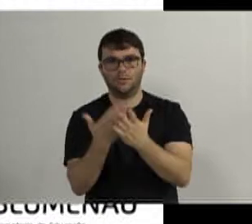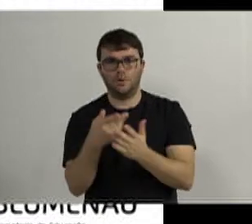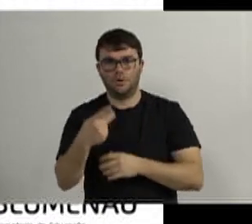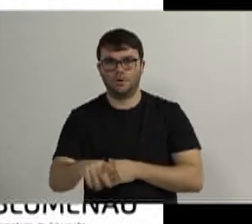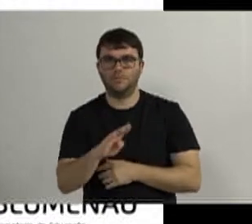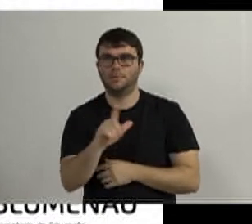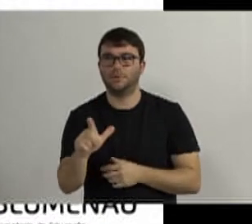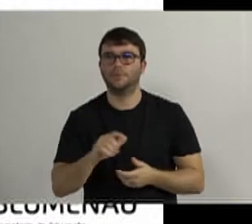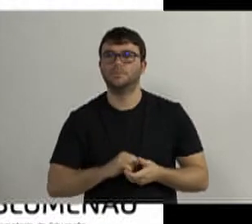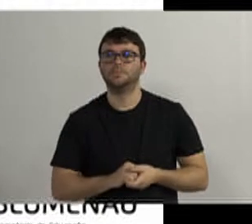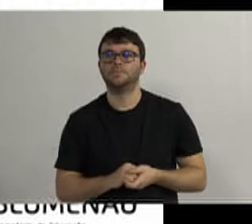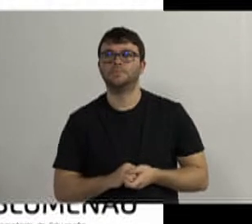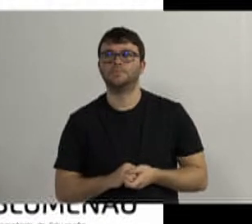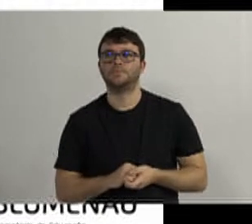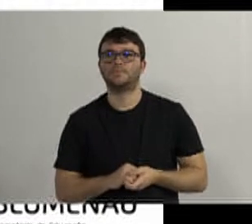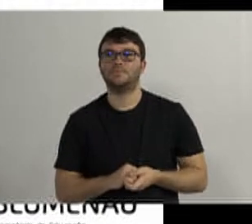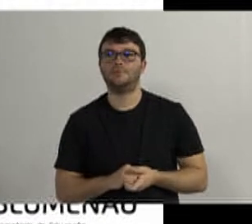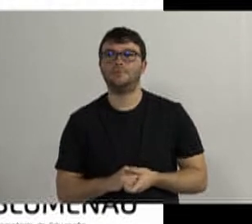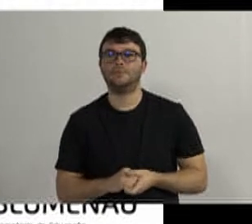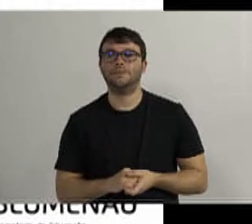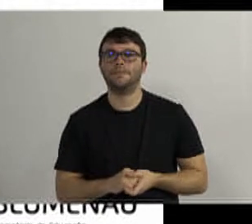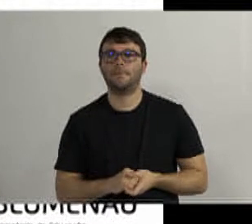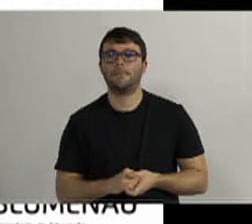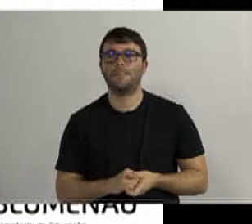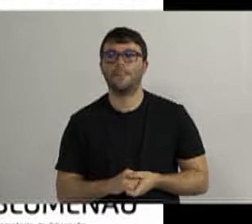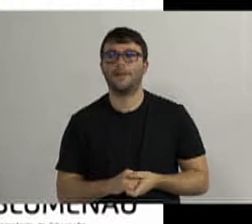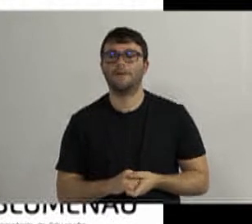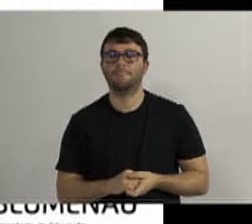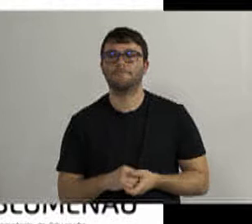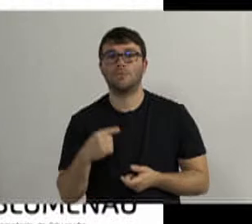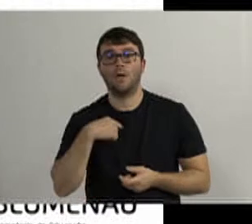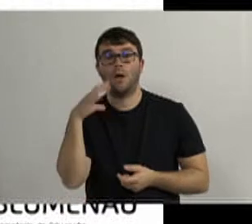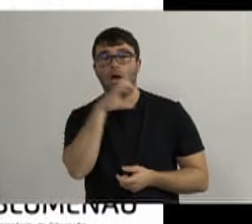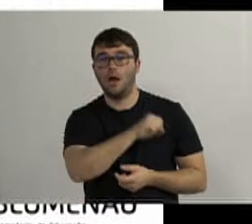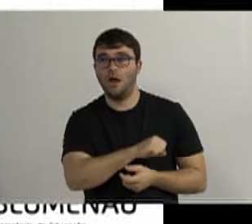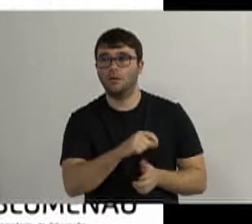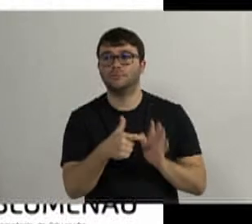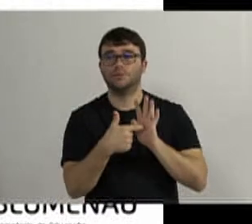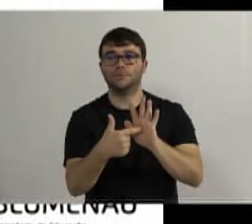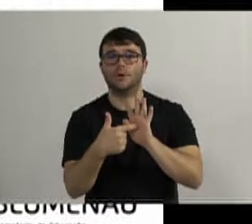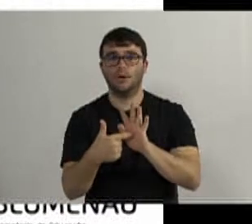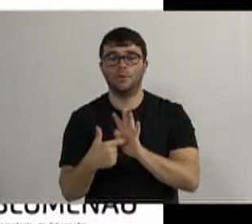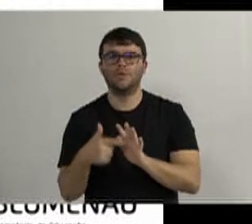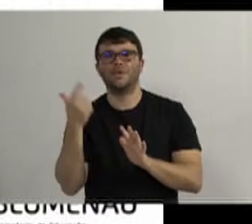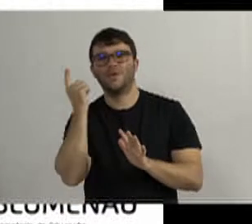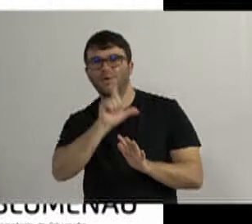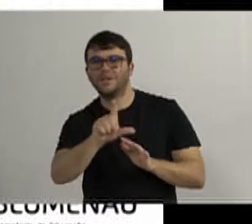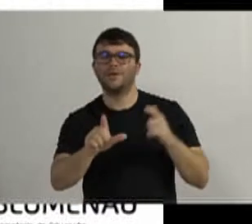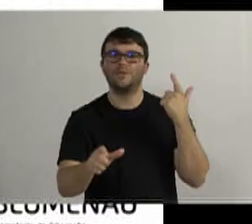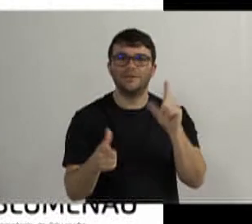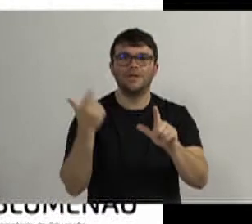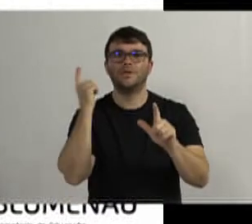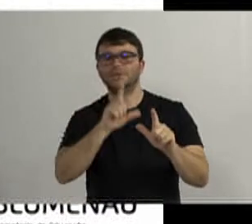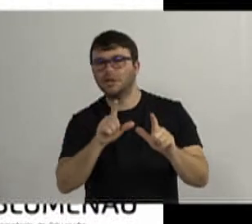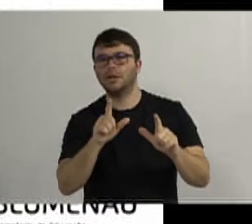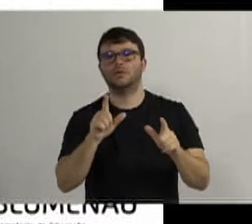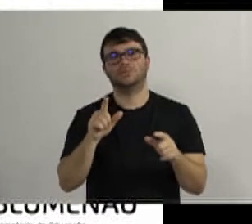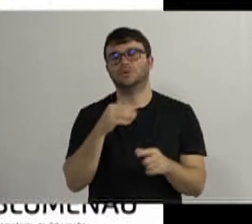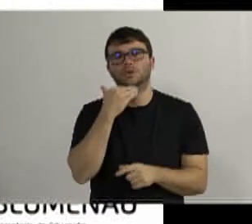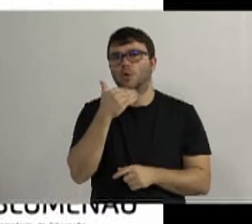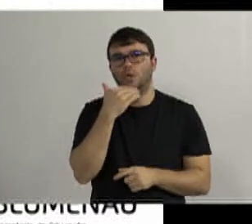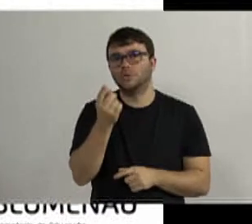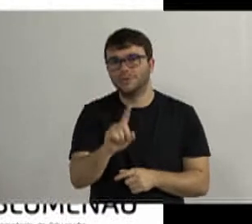Blumenau eu vou colocar rapidamente o que que foi Vencido o que que foi aconteceu ao longo